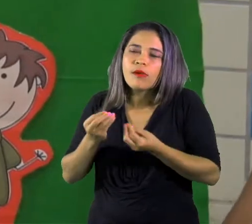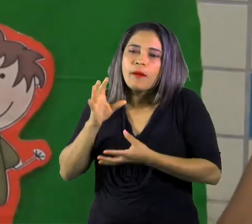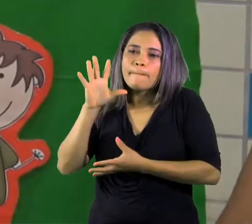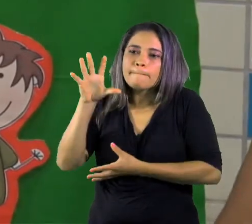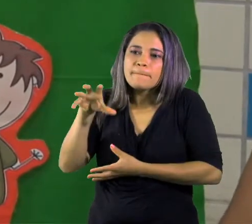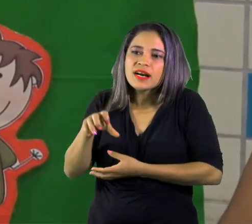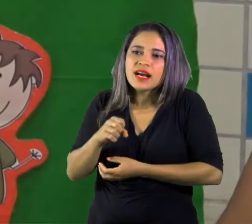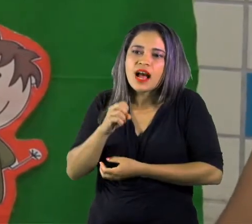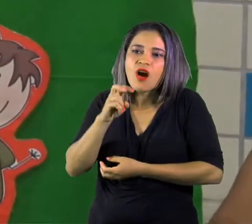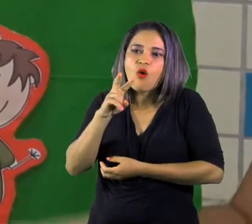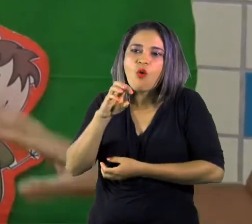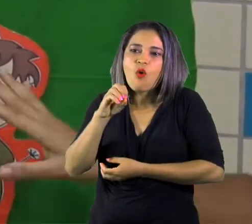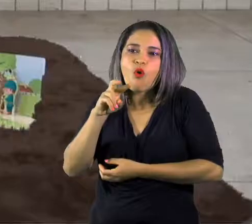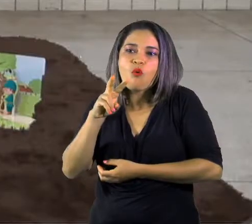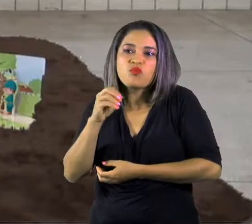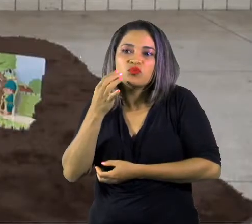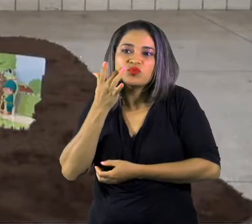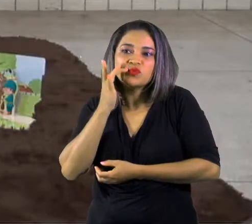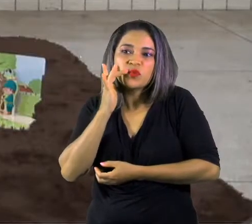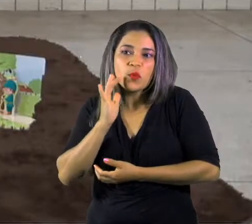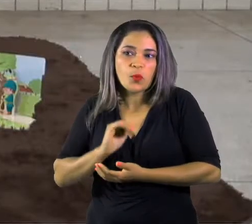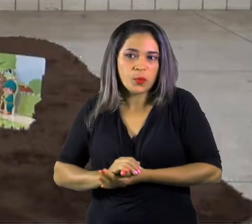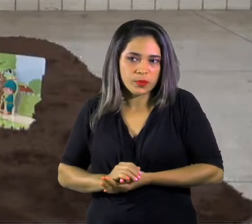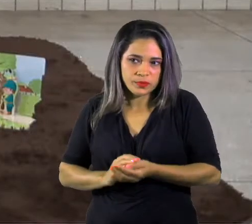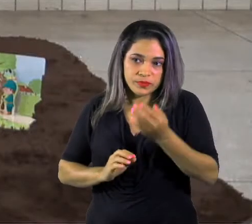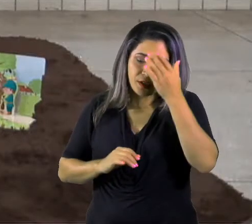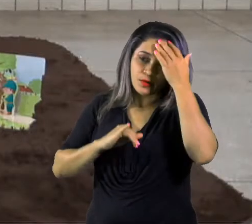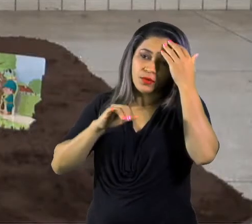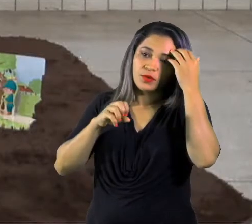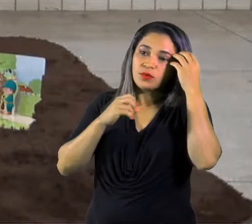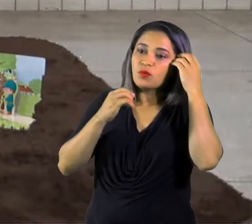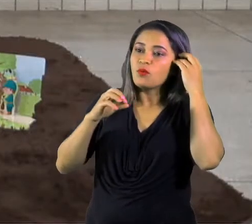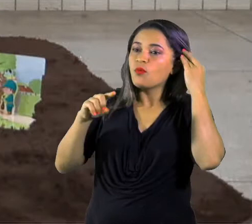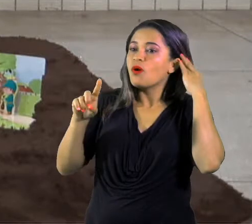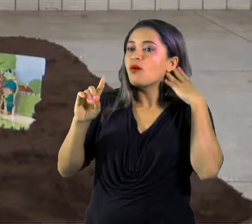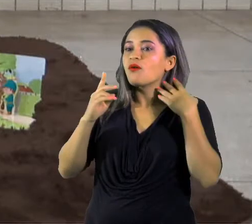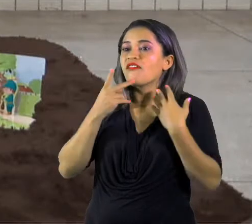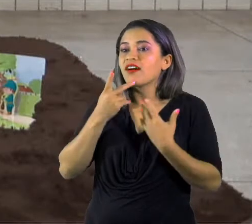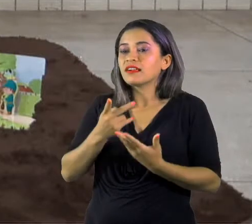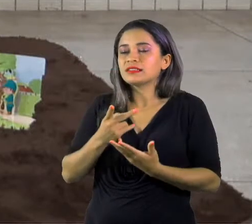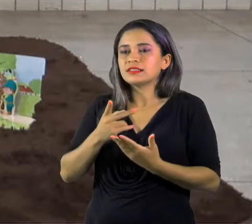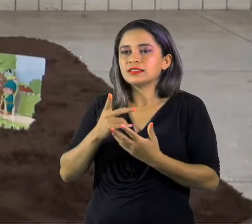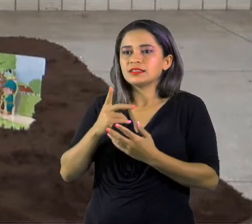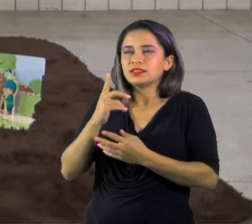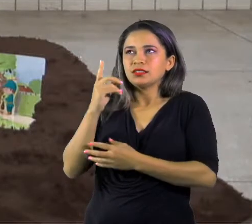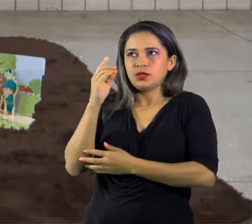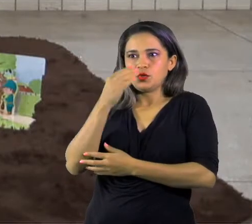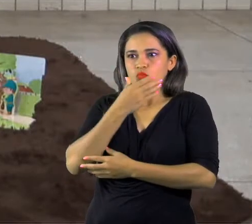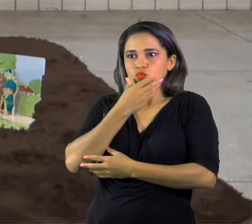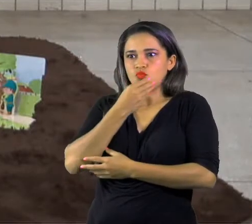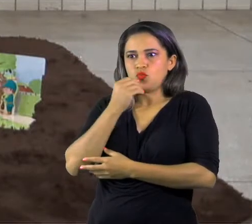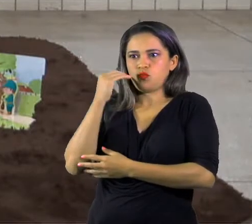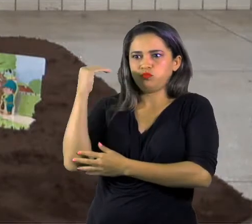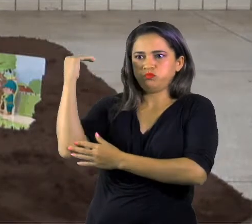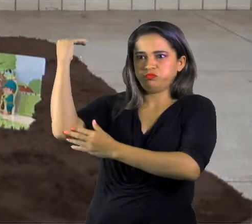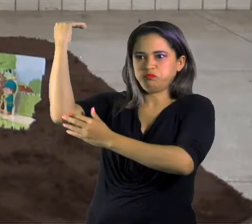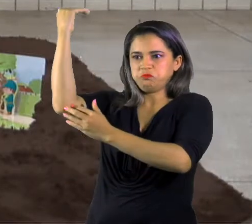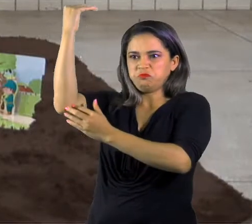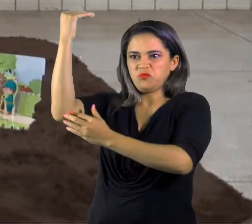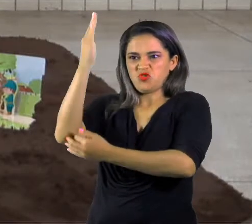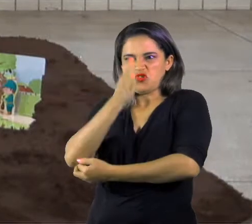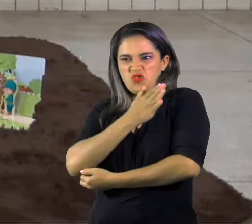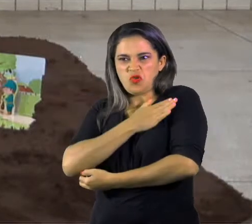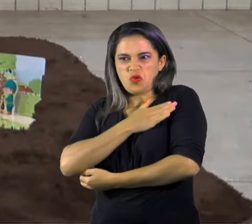esses ovos de ouro. O que João não contava era que o gigante não ia gostar muito da visita dele no